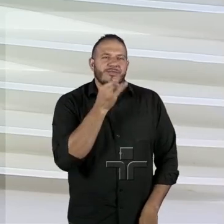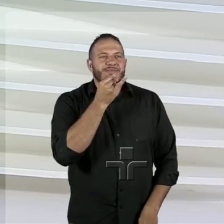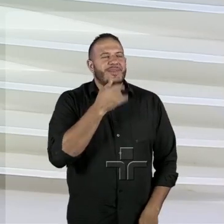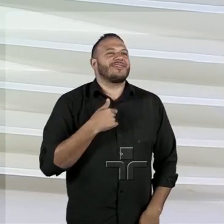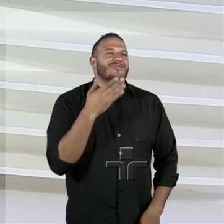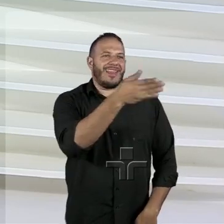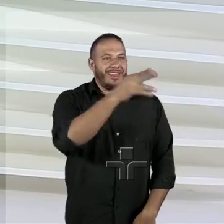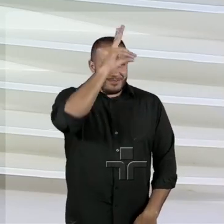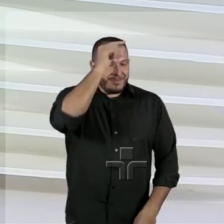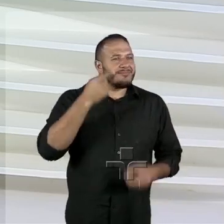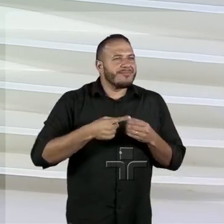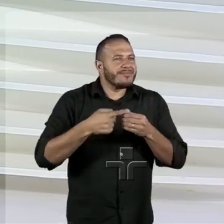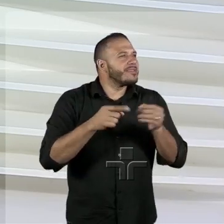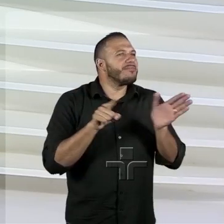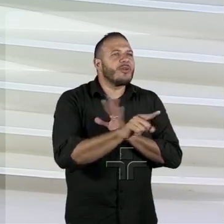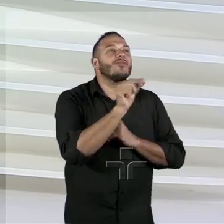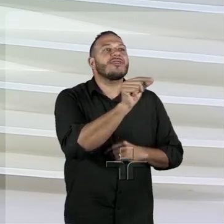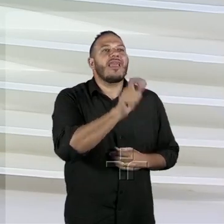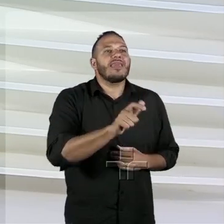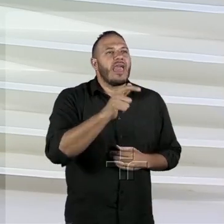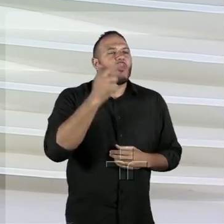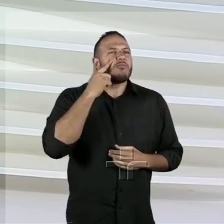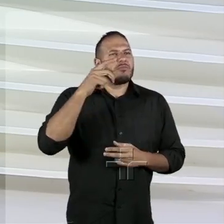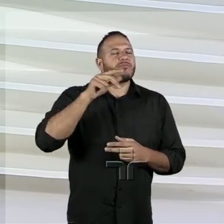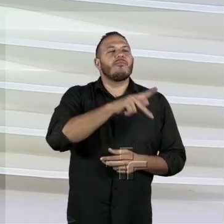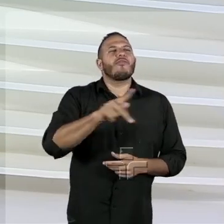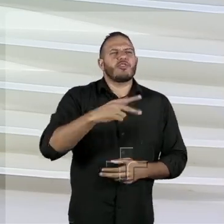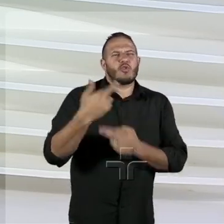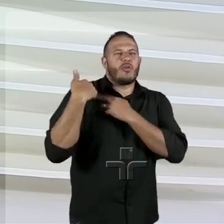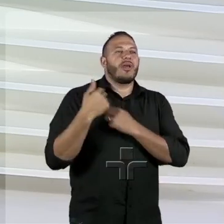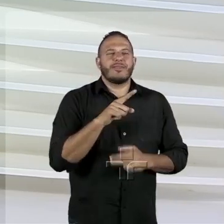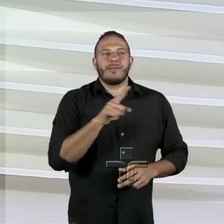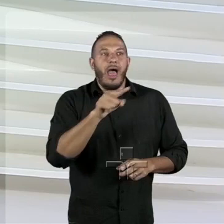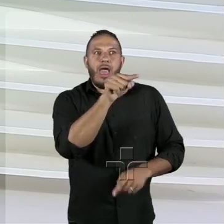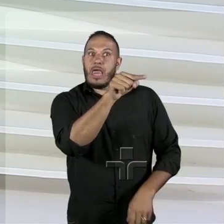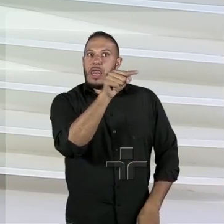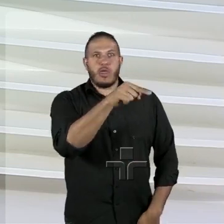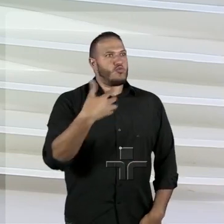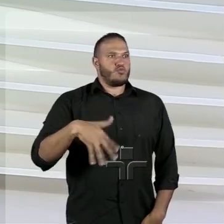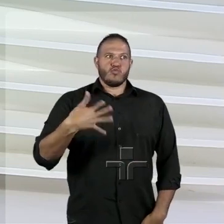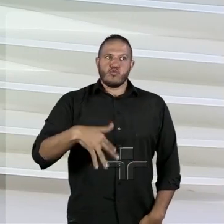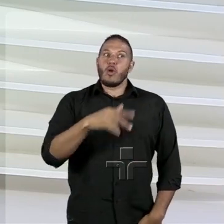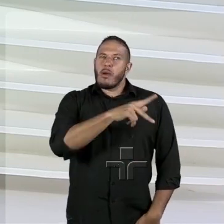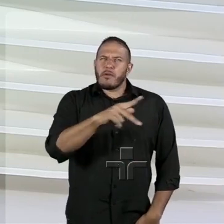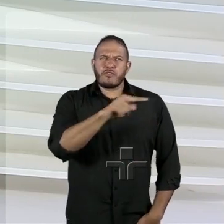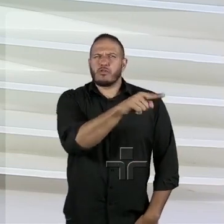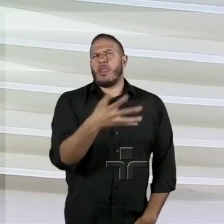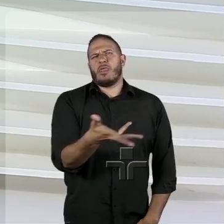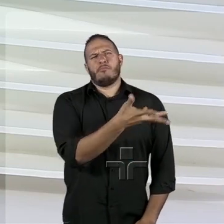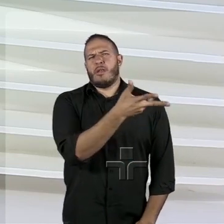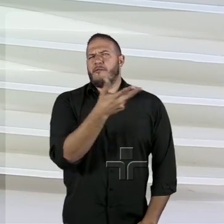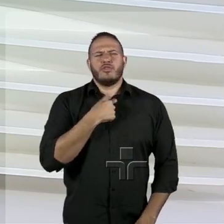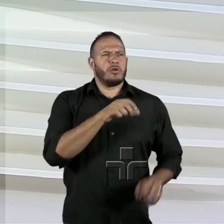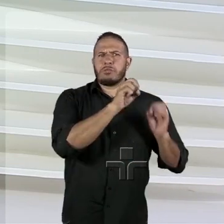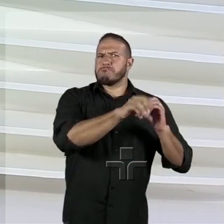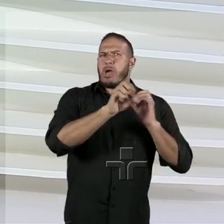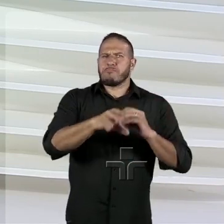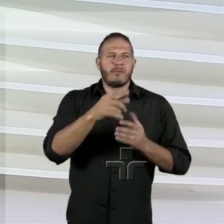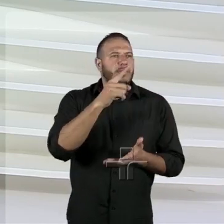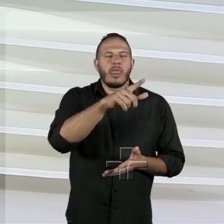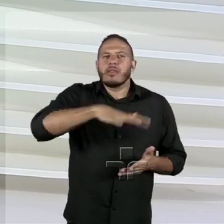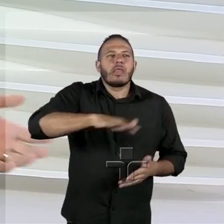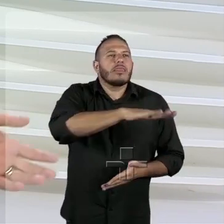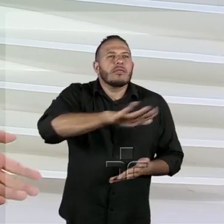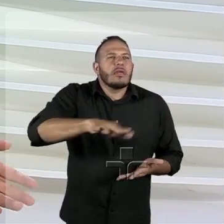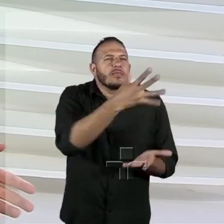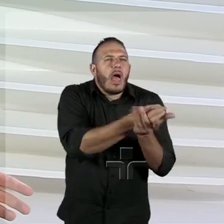no município, você chega e pergunta quem é o grande alfabetizador. Você tem lá um professor, uma professora que é maravilhosa alfabetizando.